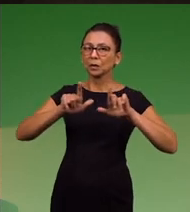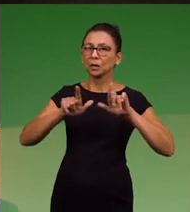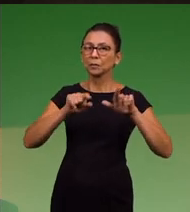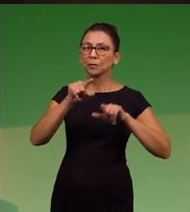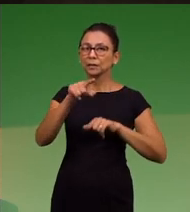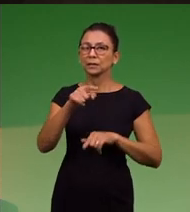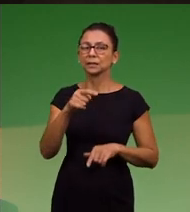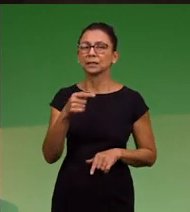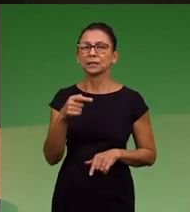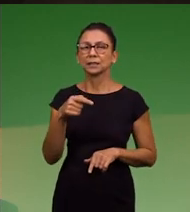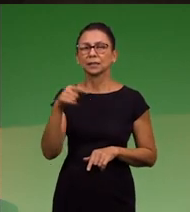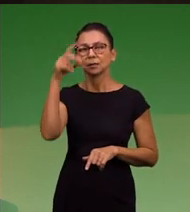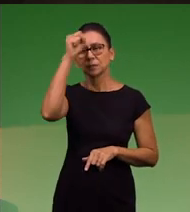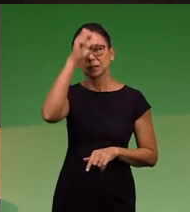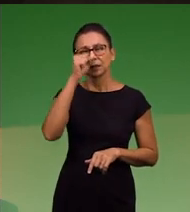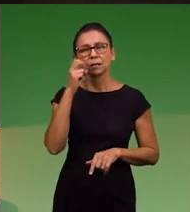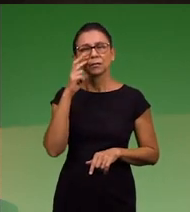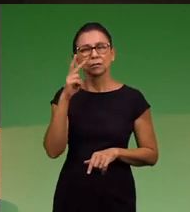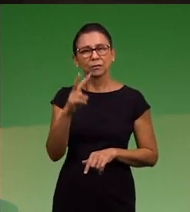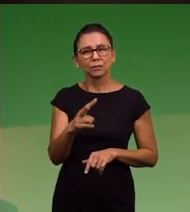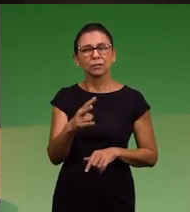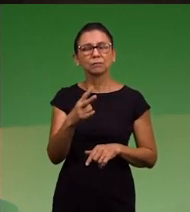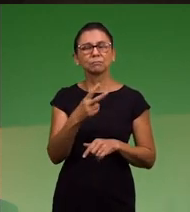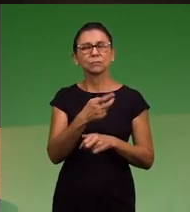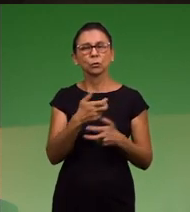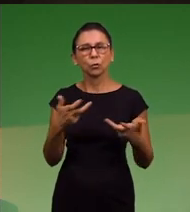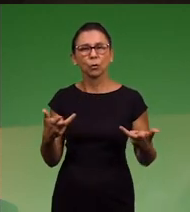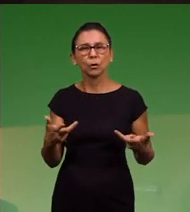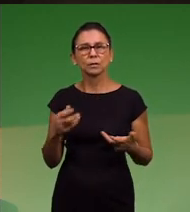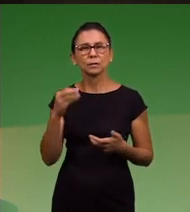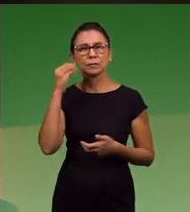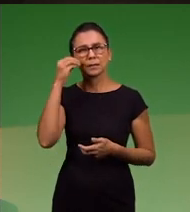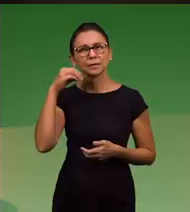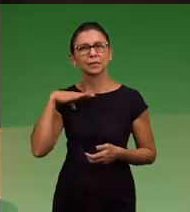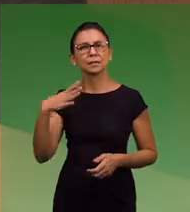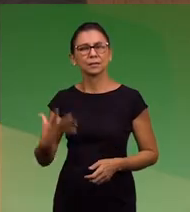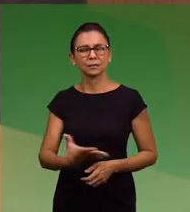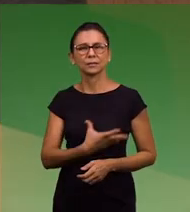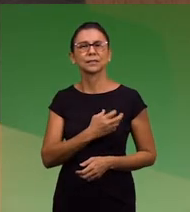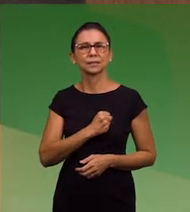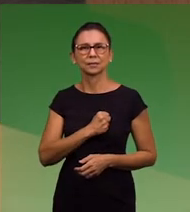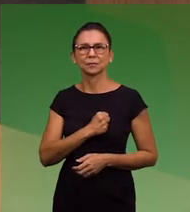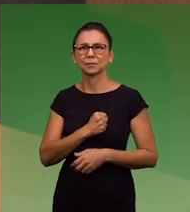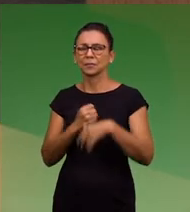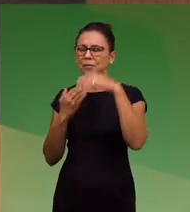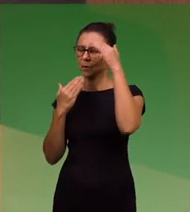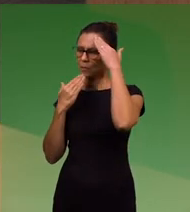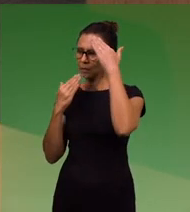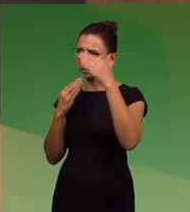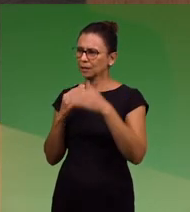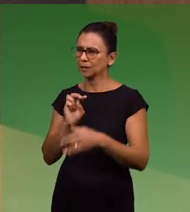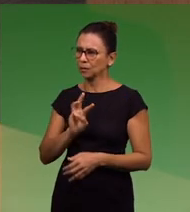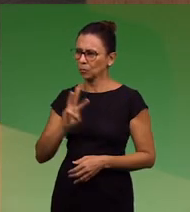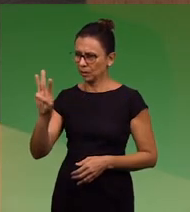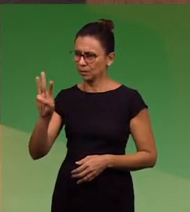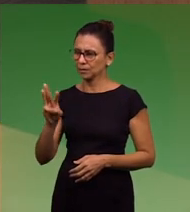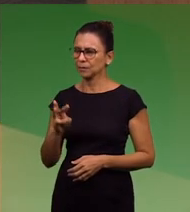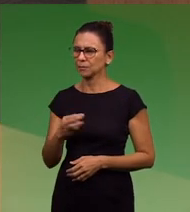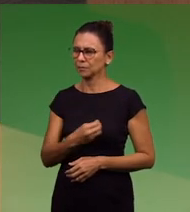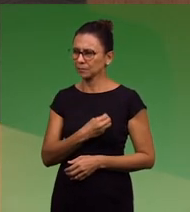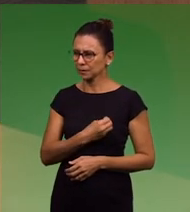uma oportunidade de viver uma experiência real de salvação. Pastor Wallace, muito obrigado pela sua presença aqui